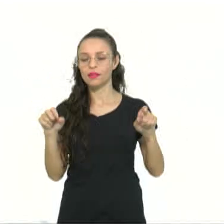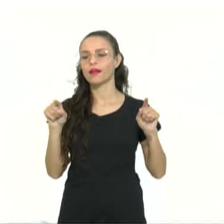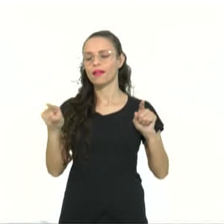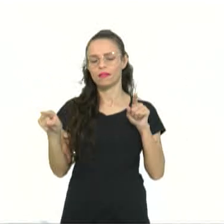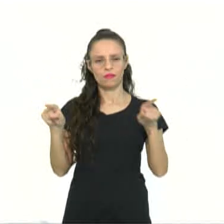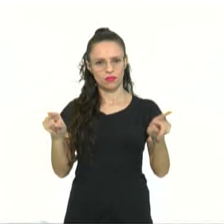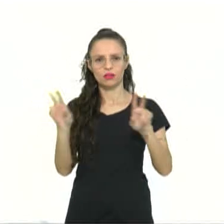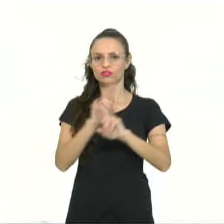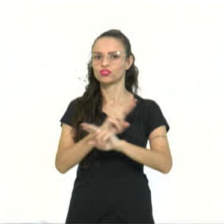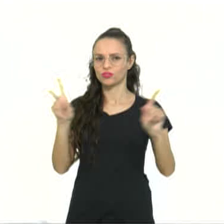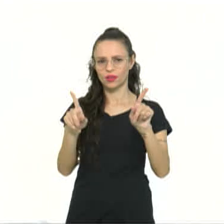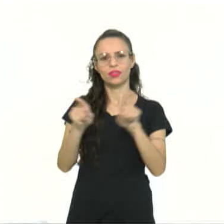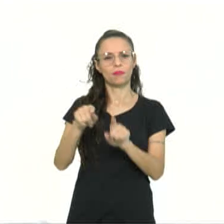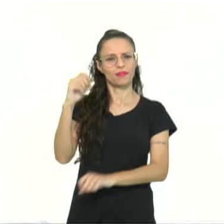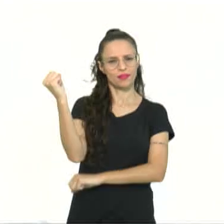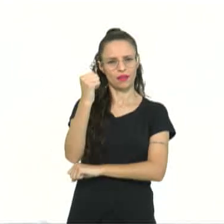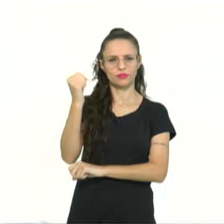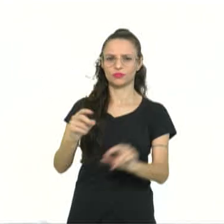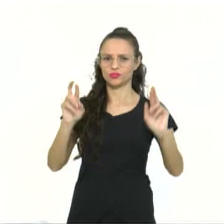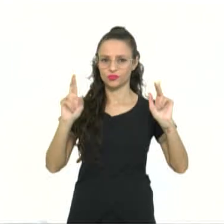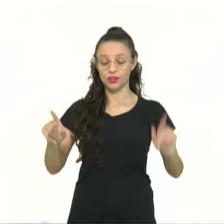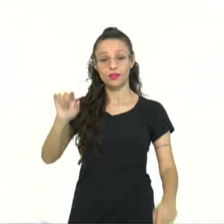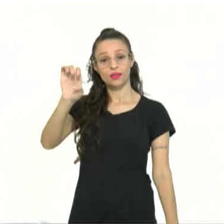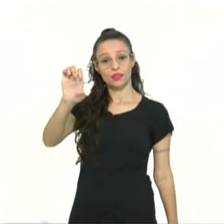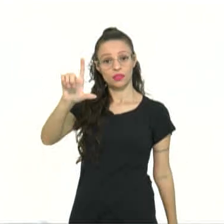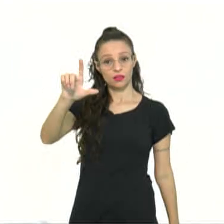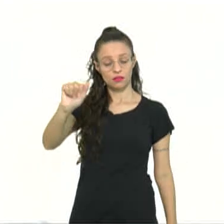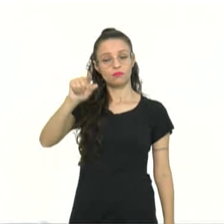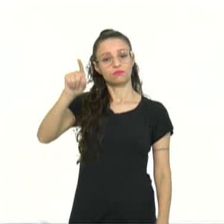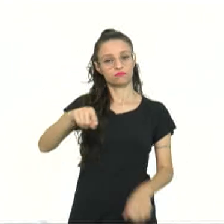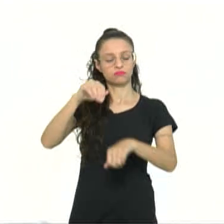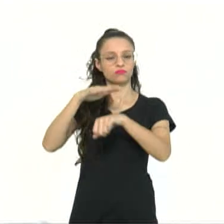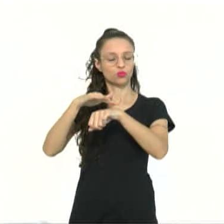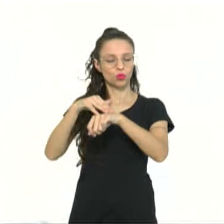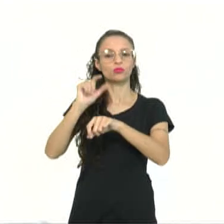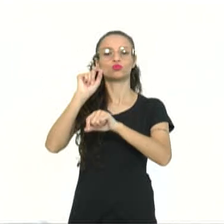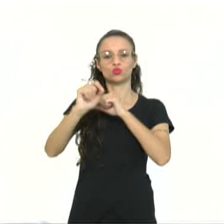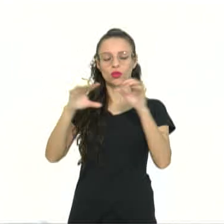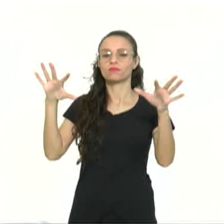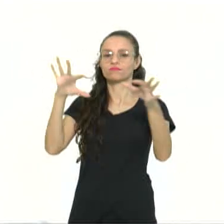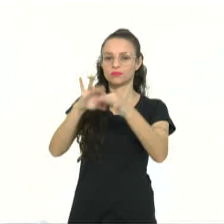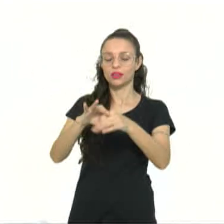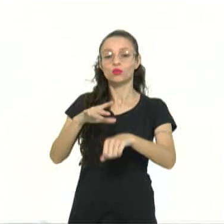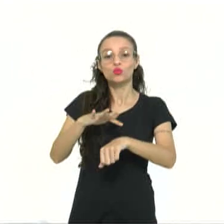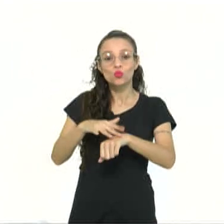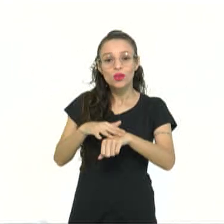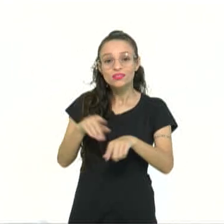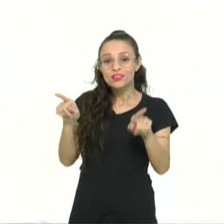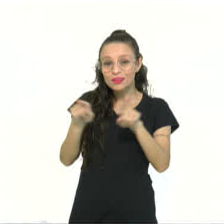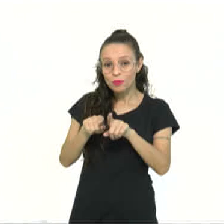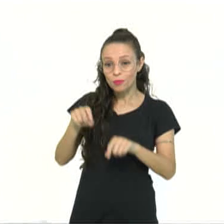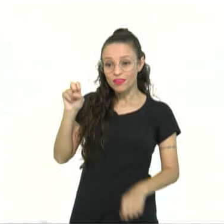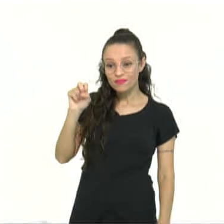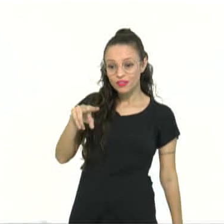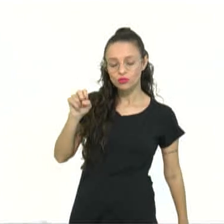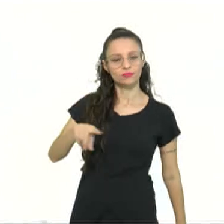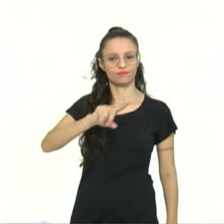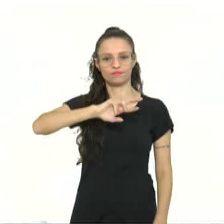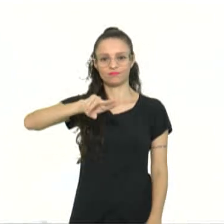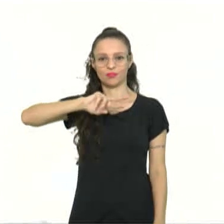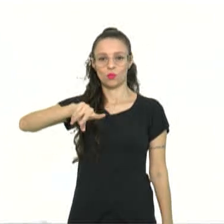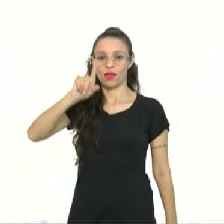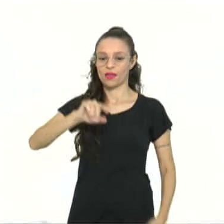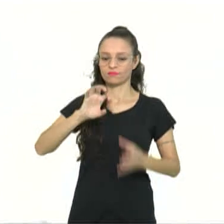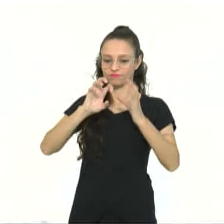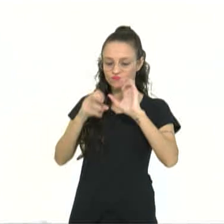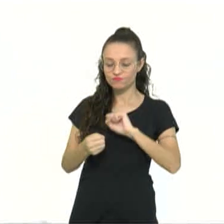diferentes e também gravidades diferentes. A ela é uma doença incluída no grupo das infecciosas. Não, ela é degenerativa, né? As